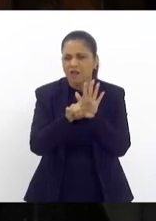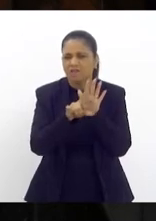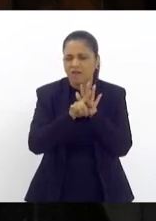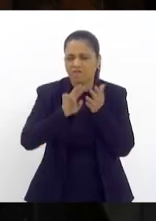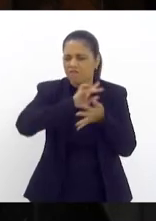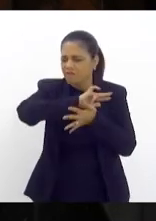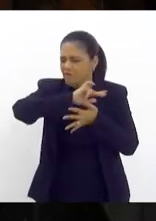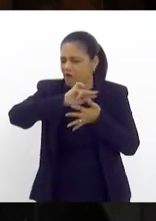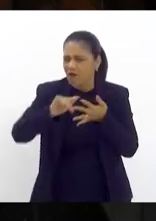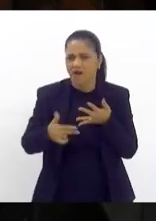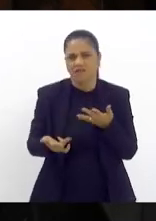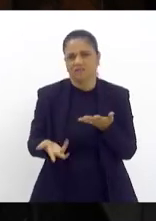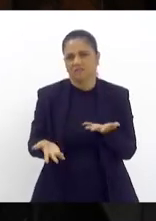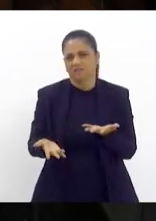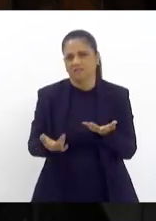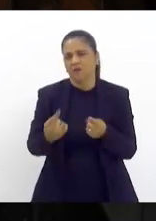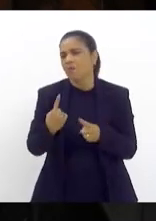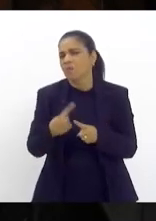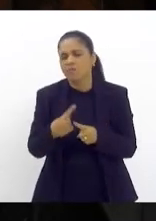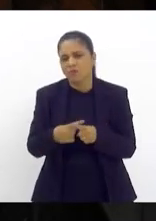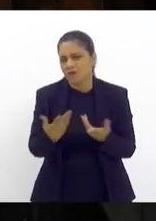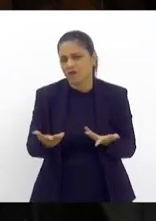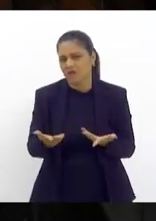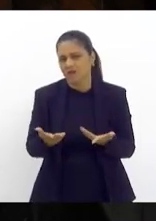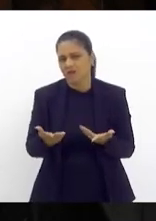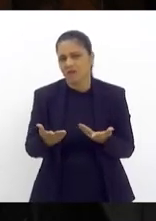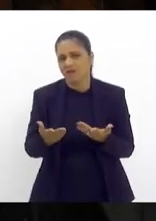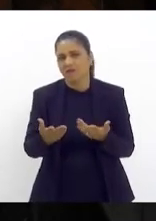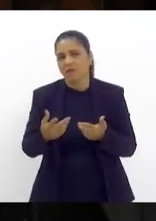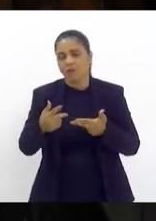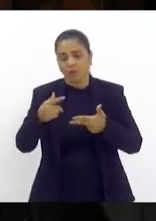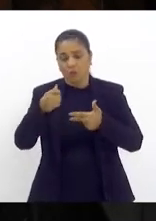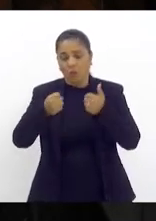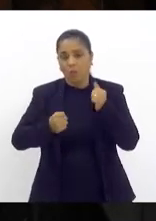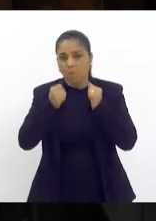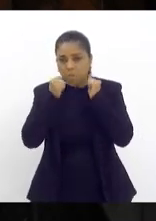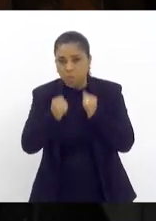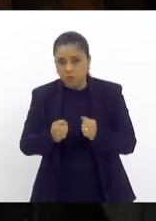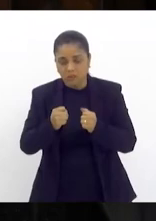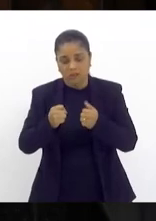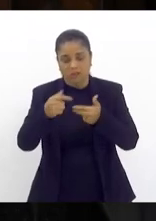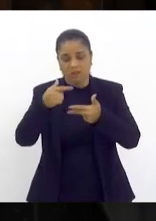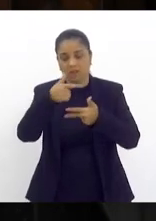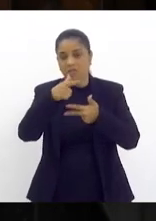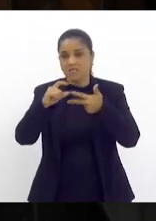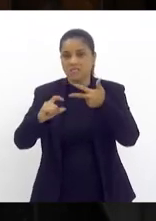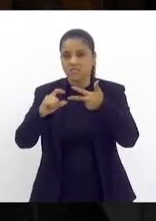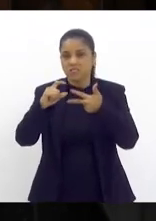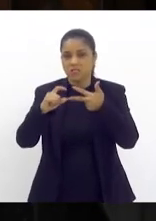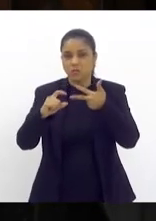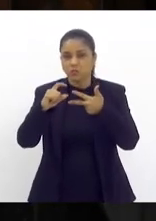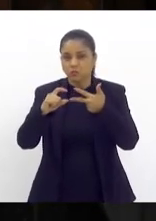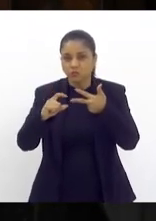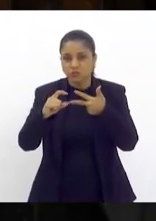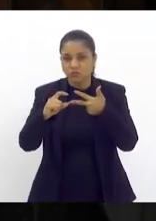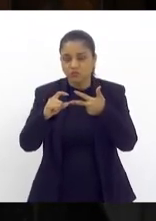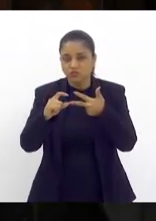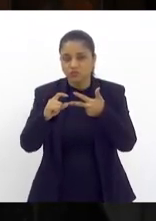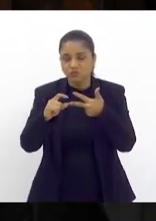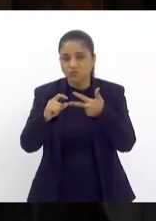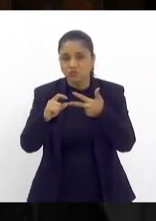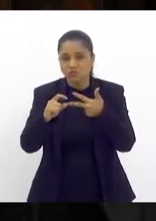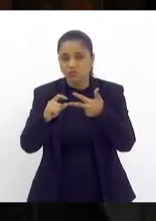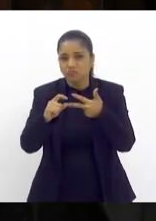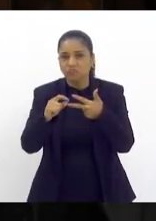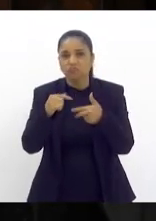será, presidente? Porque os poderes executivos não funcionam. Essa é a verdade.